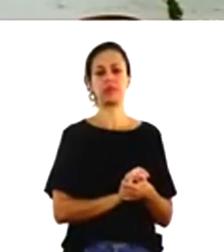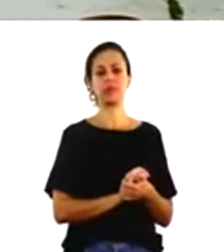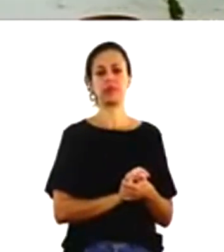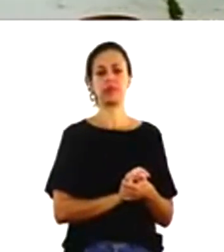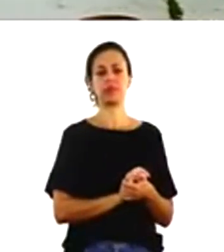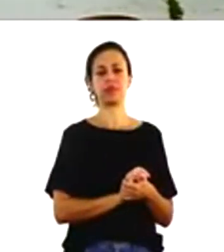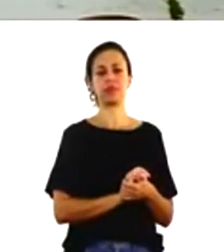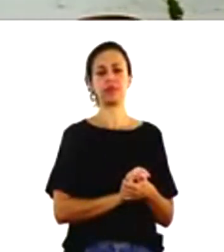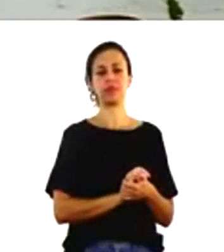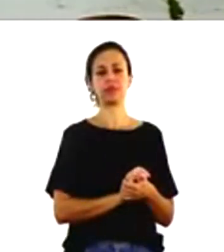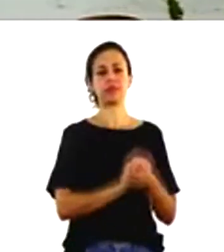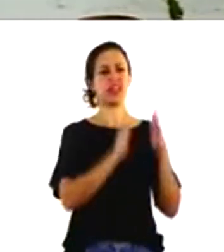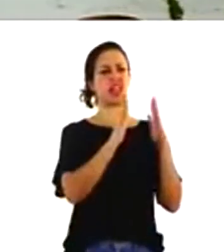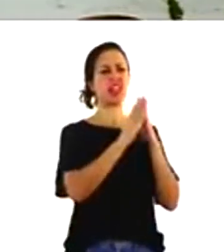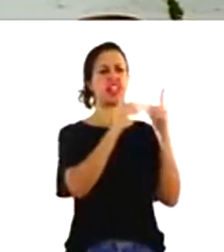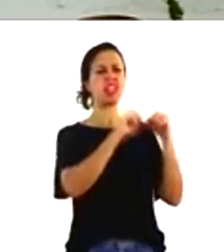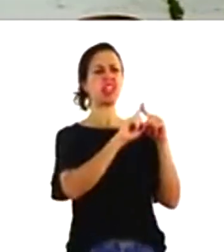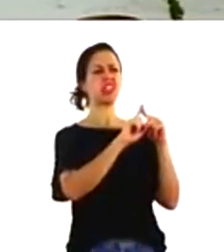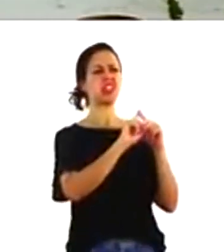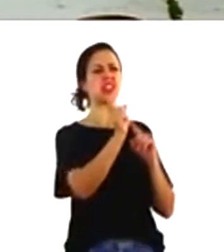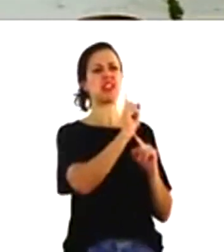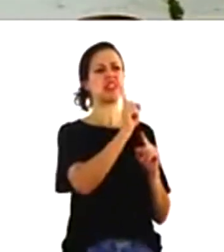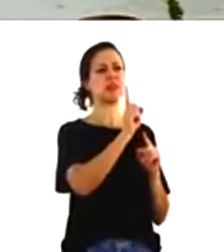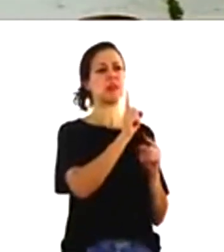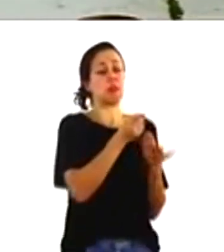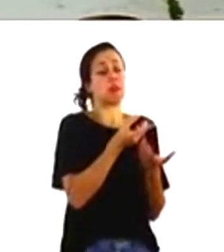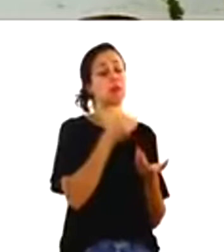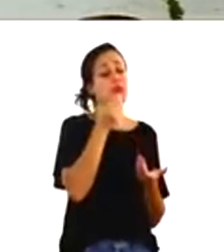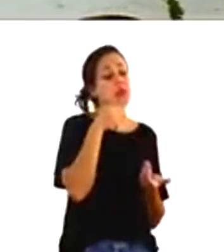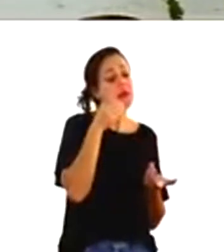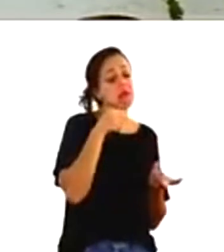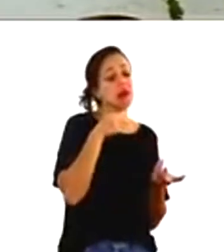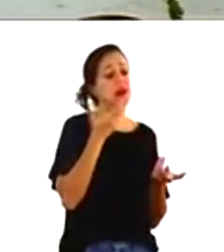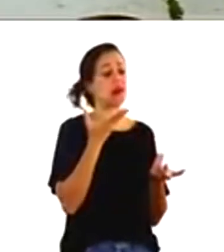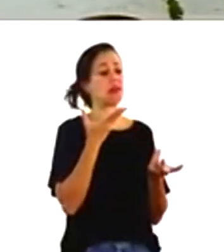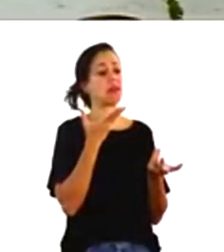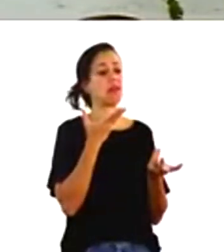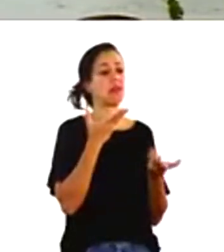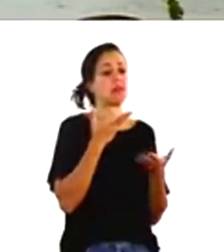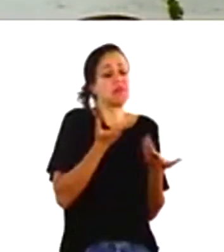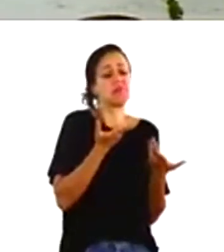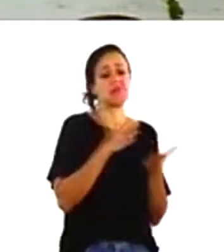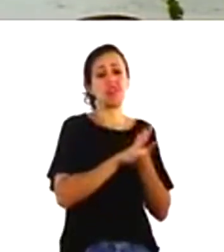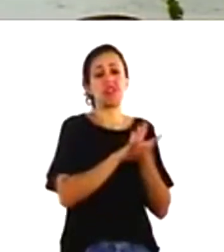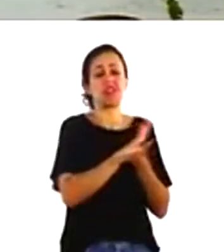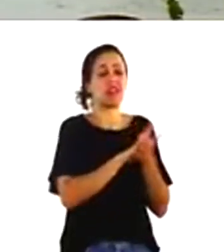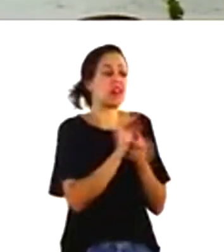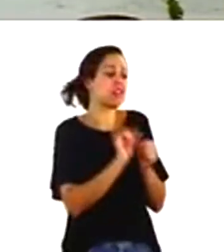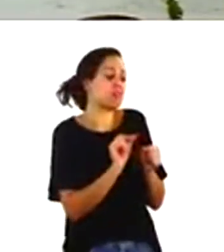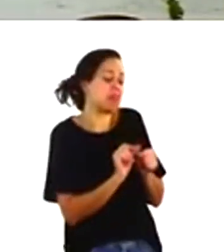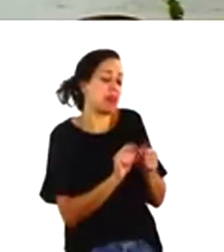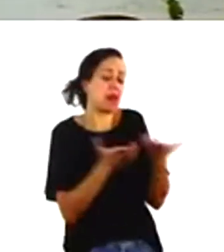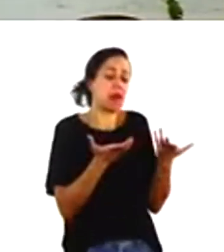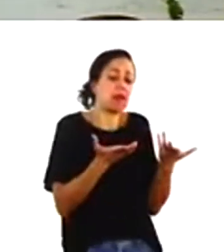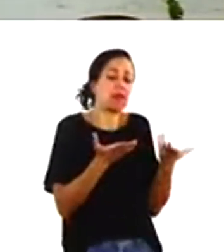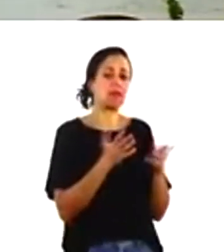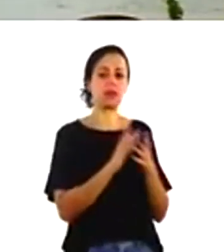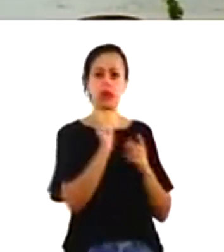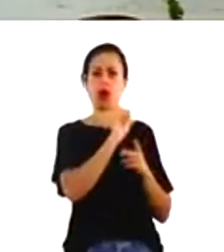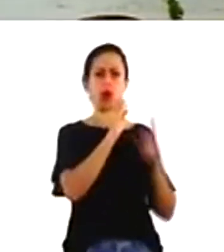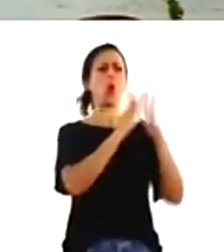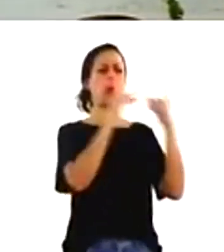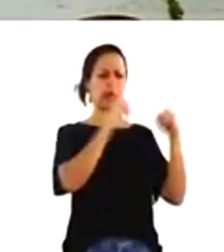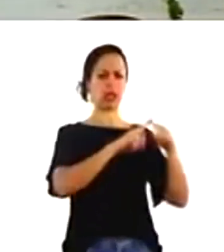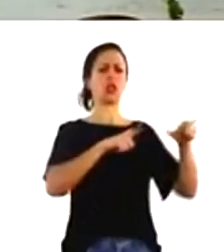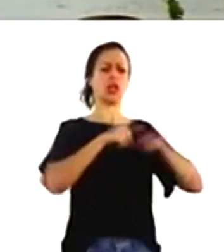morta, não era uma igreja parasita, era uma igreja ativa. E Paulo